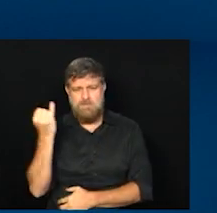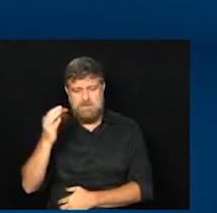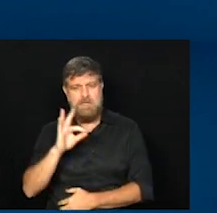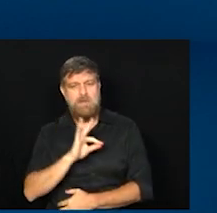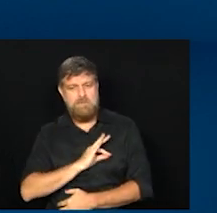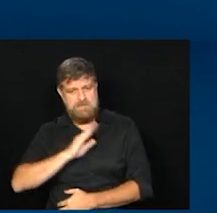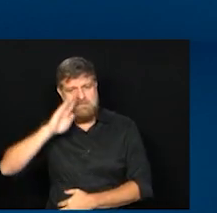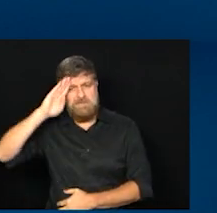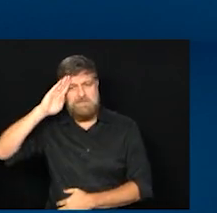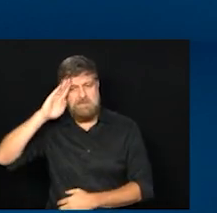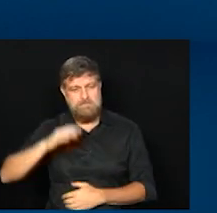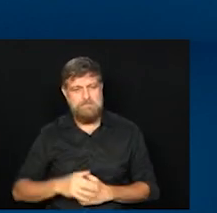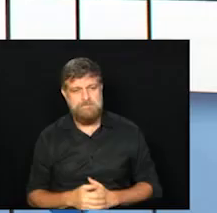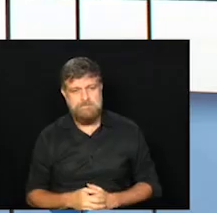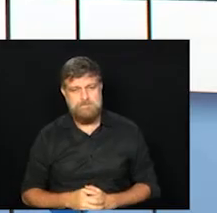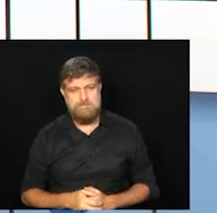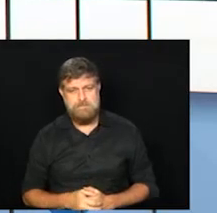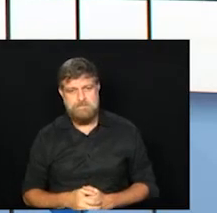Polícia Militar.